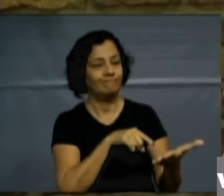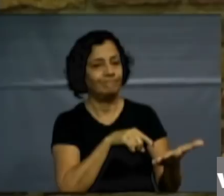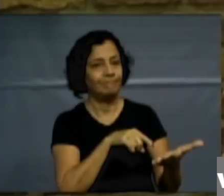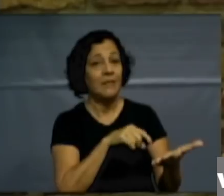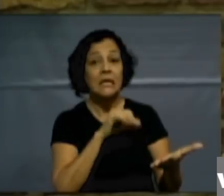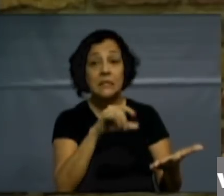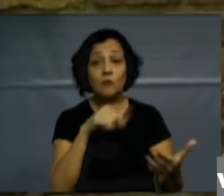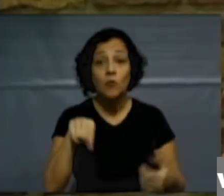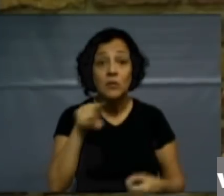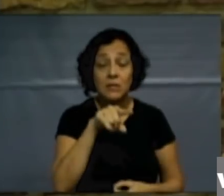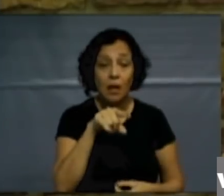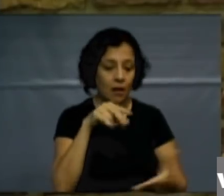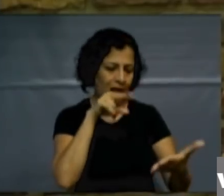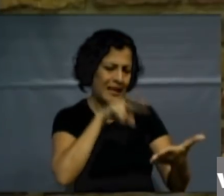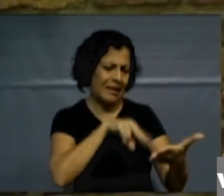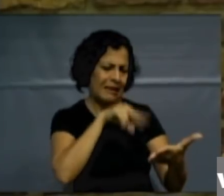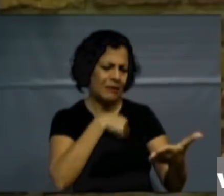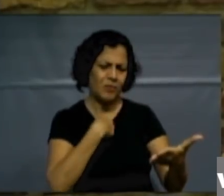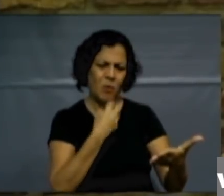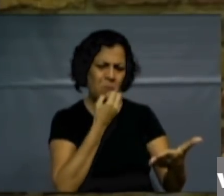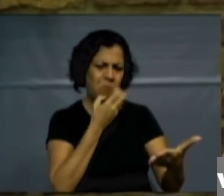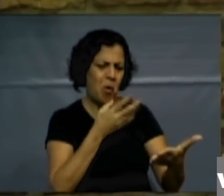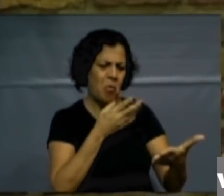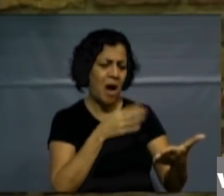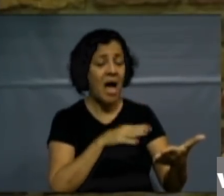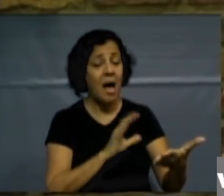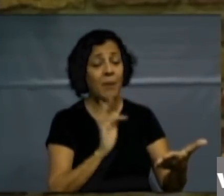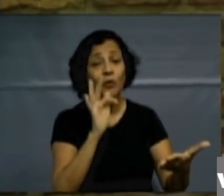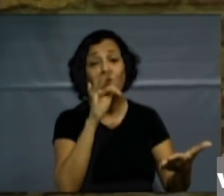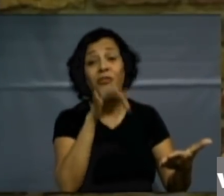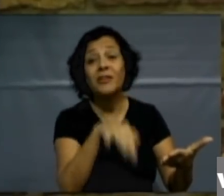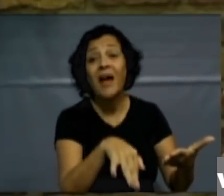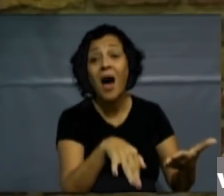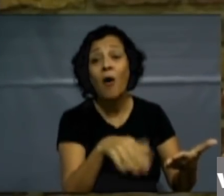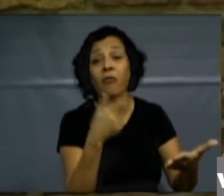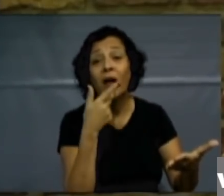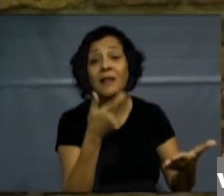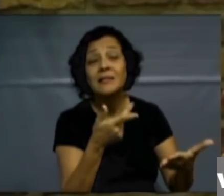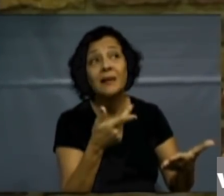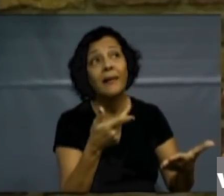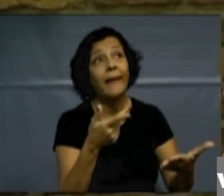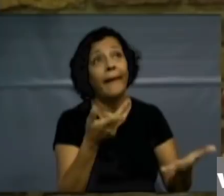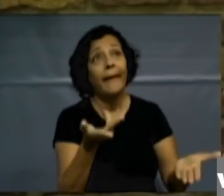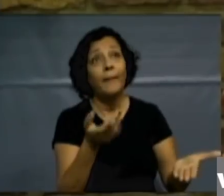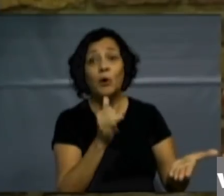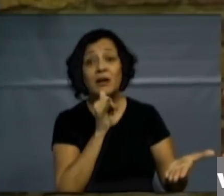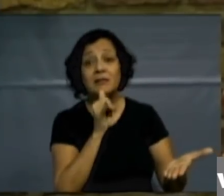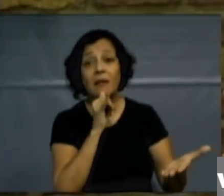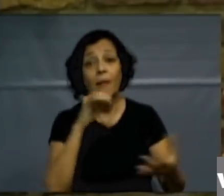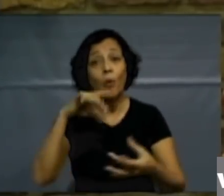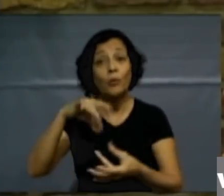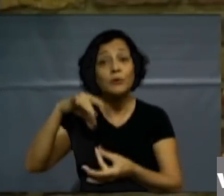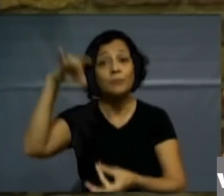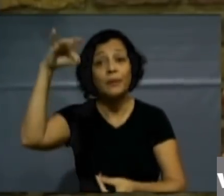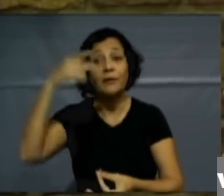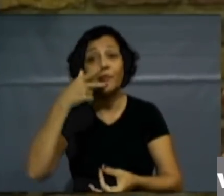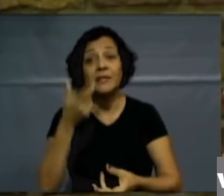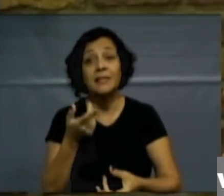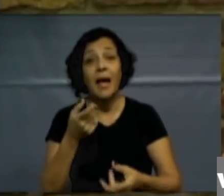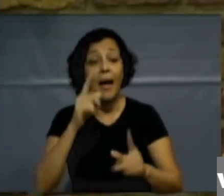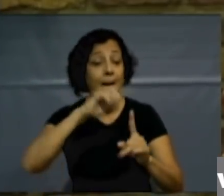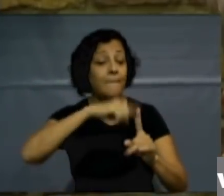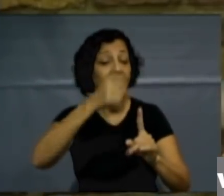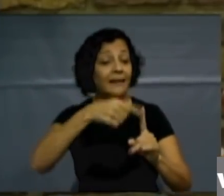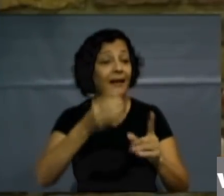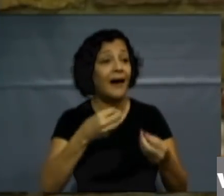Se você está lendo, esse livro é muito bom, mas de repente lá no final, o espírito, ele coloca assim, eu dou uma banana para